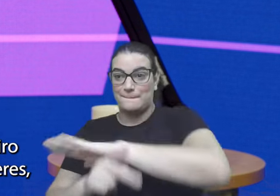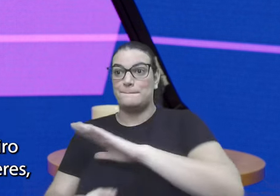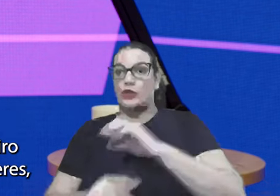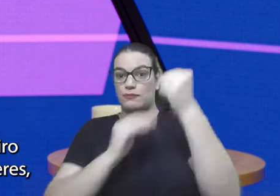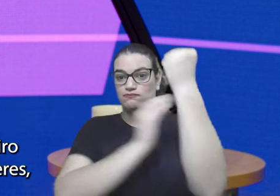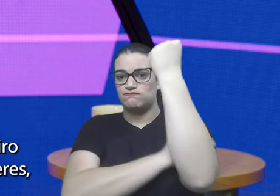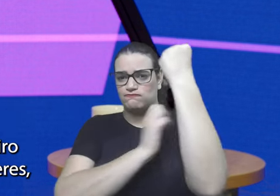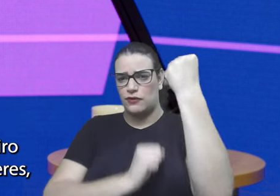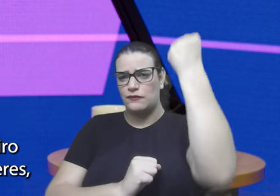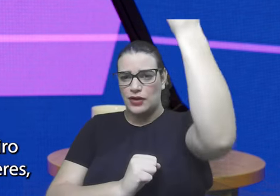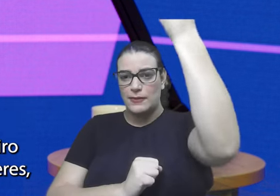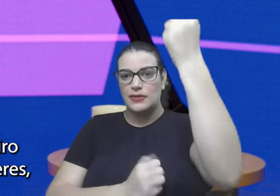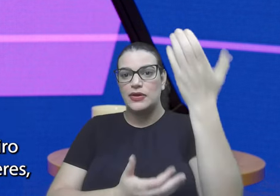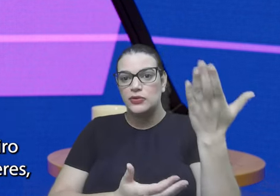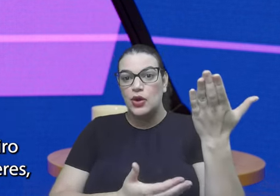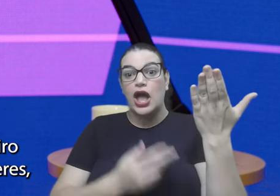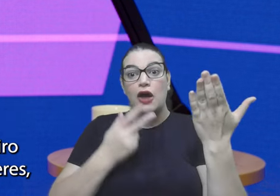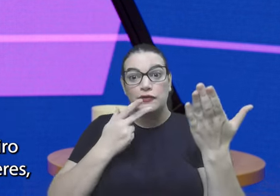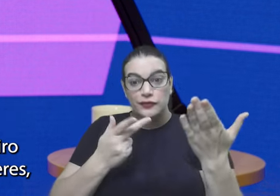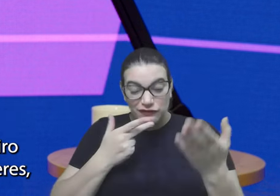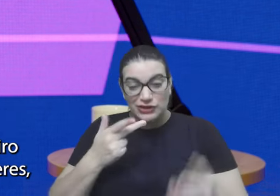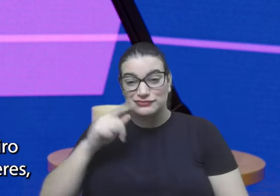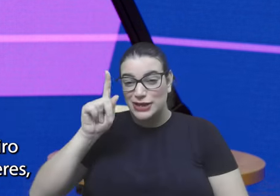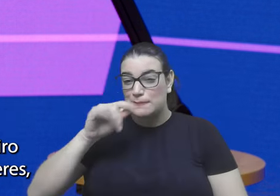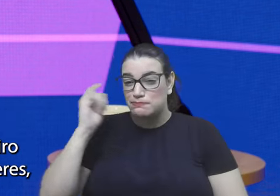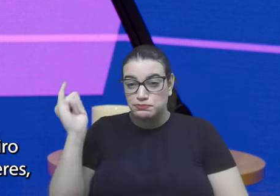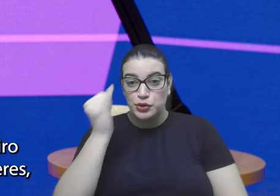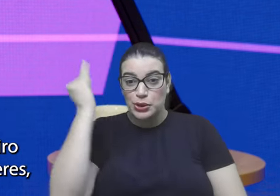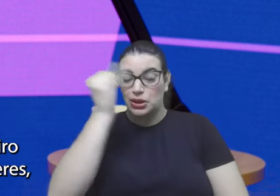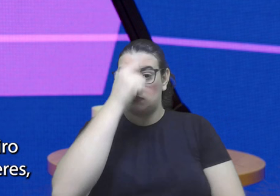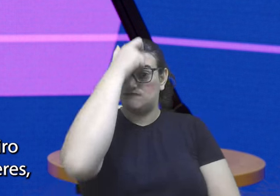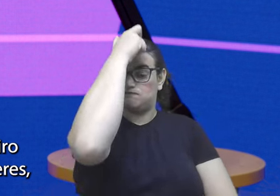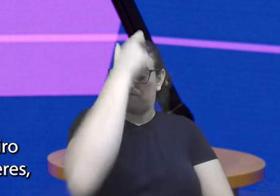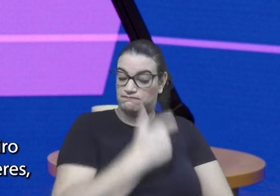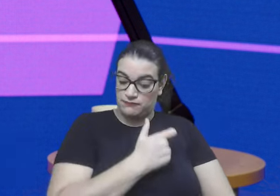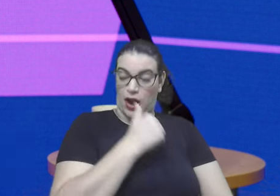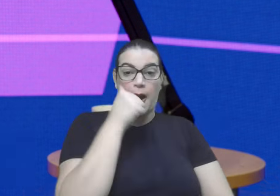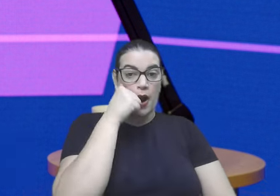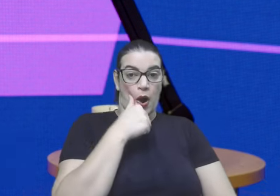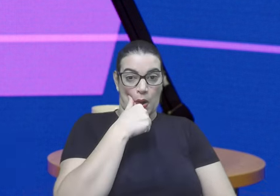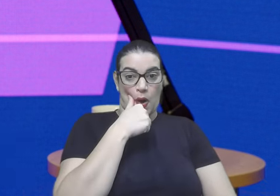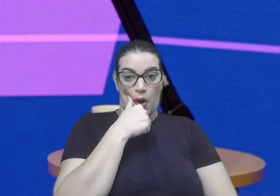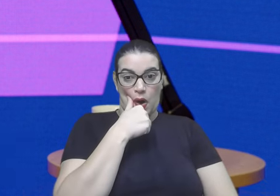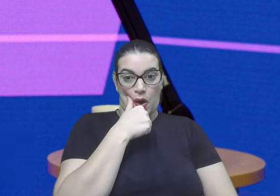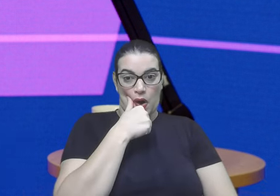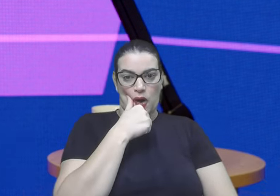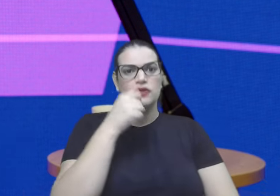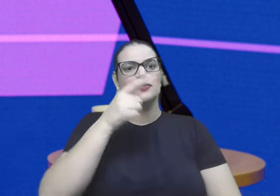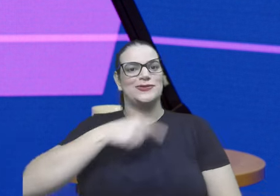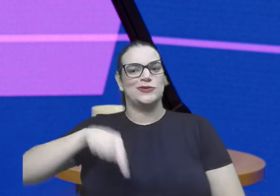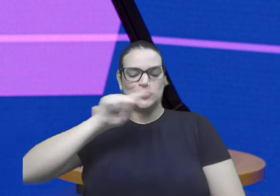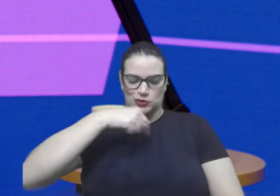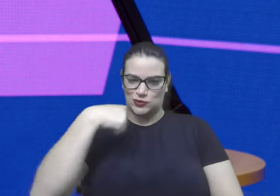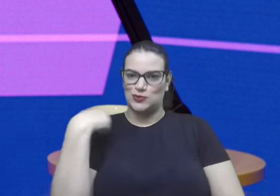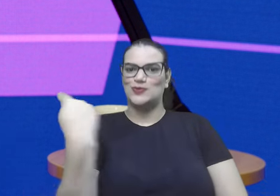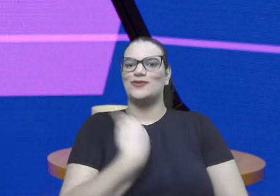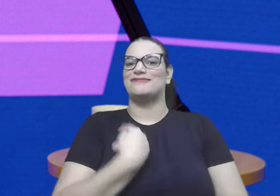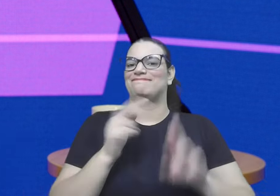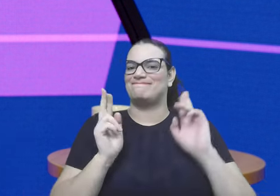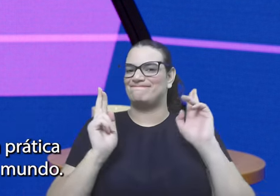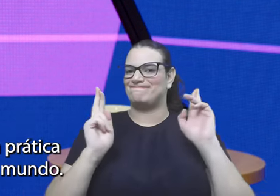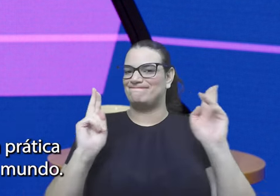eh foco no assunto que primeiro é importante que nós mulheres façamos a